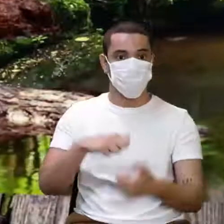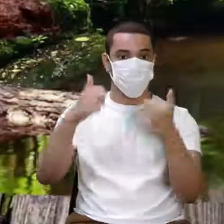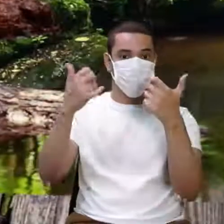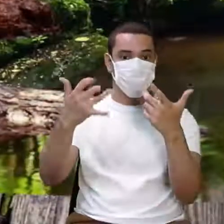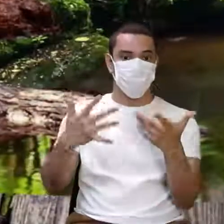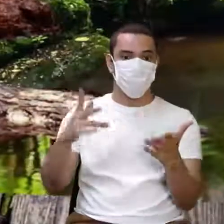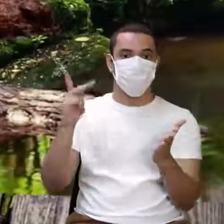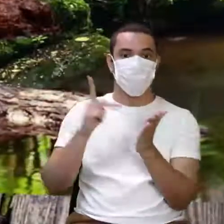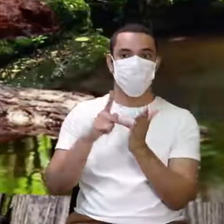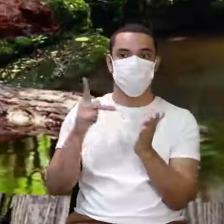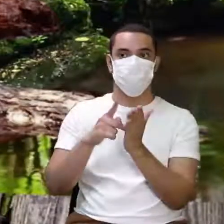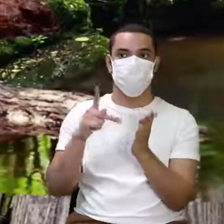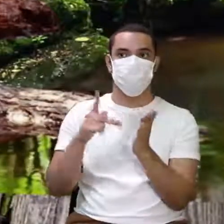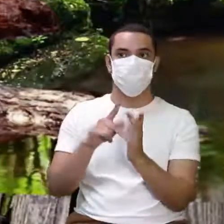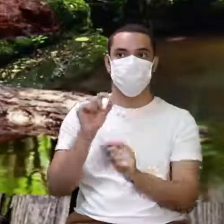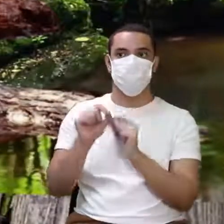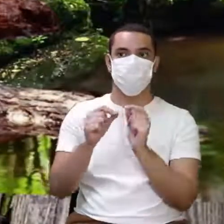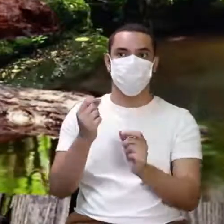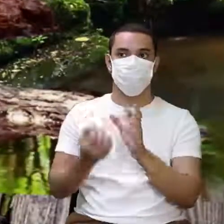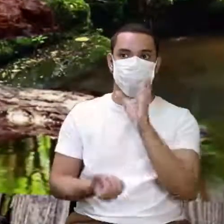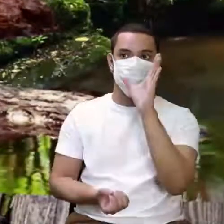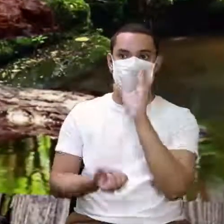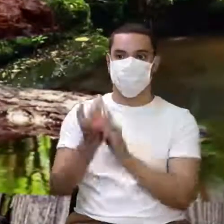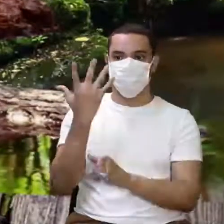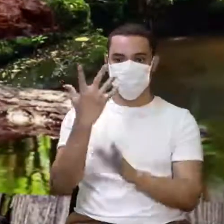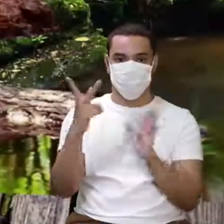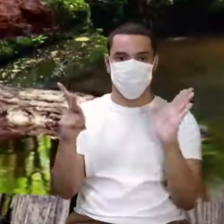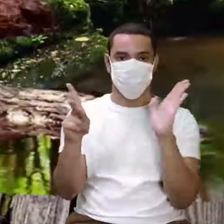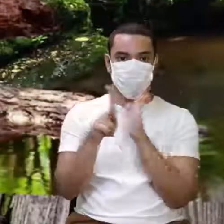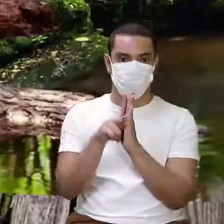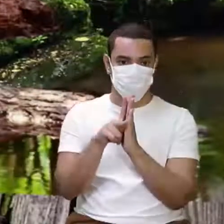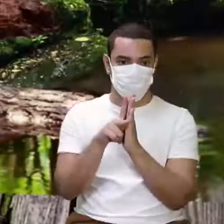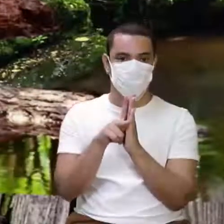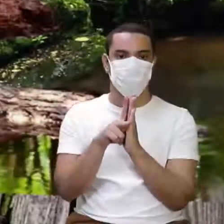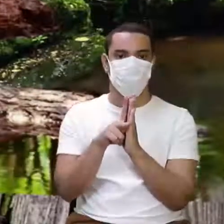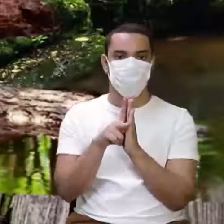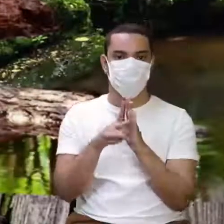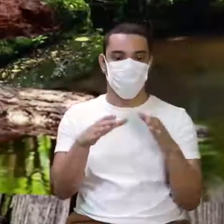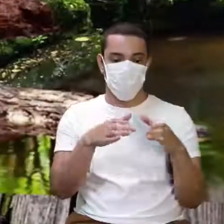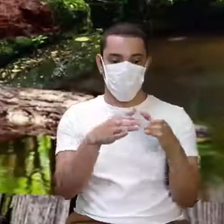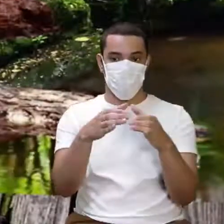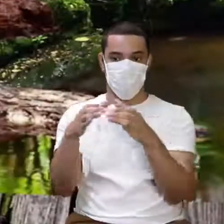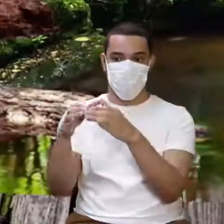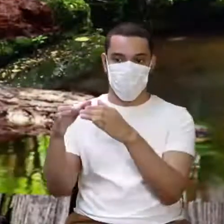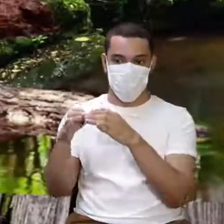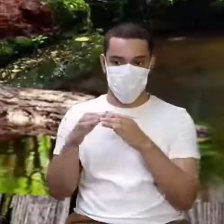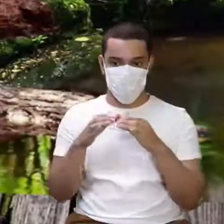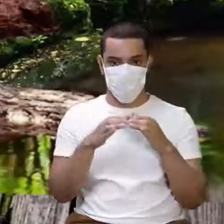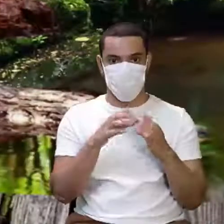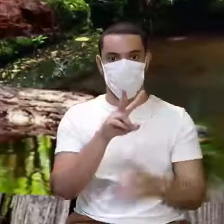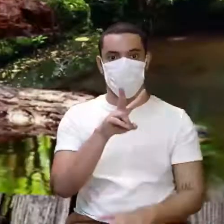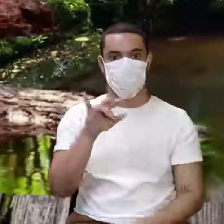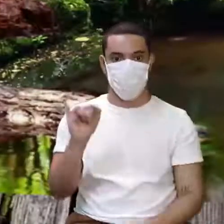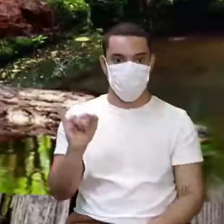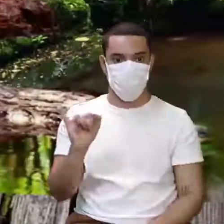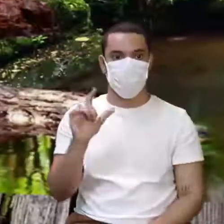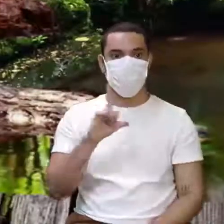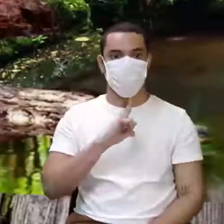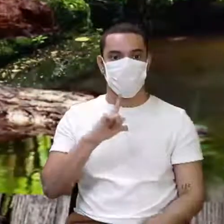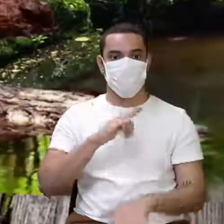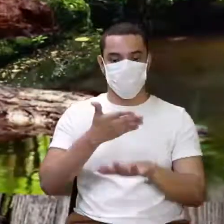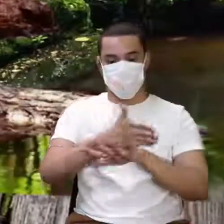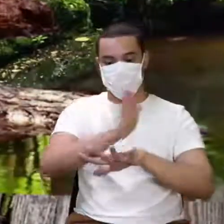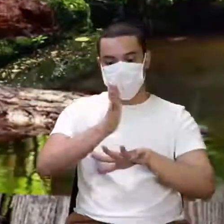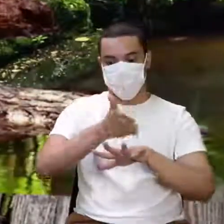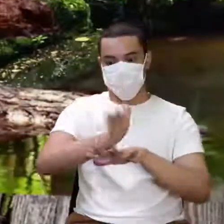falando, na verdade, sobre a origem desses grupos que vão formando, ramificando,